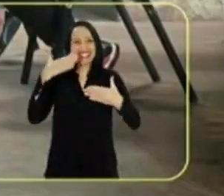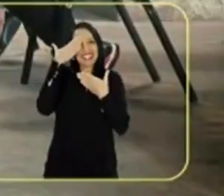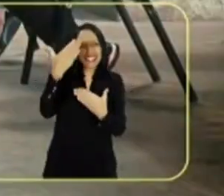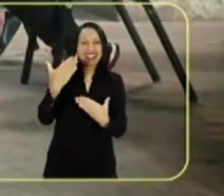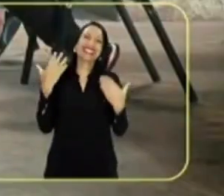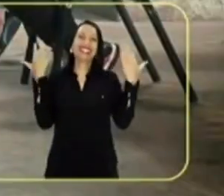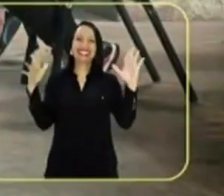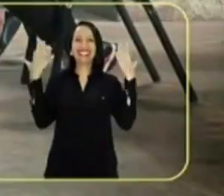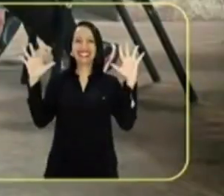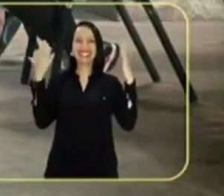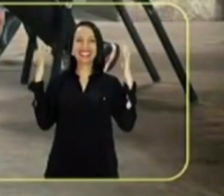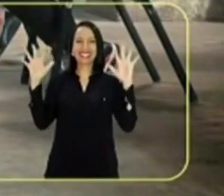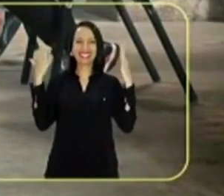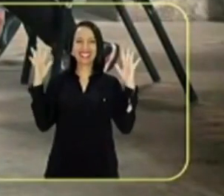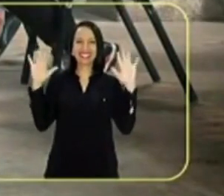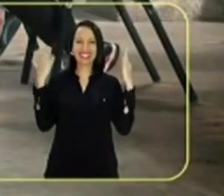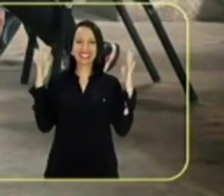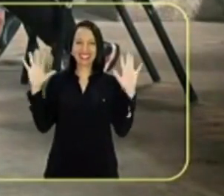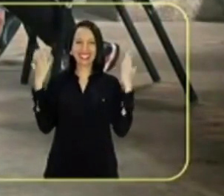prazer. Obrigado.